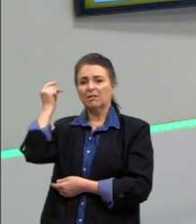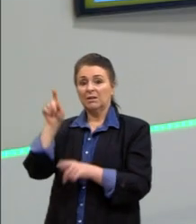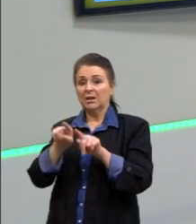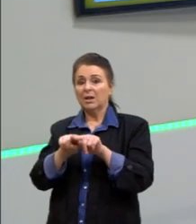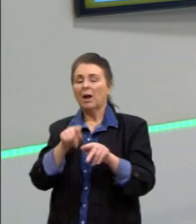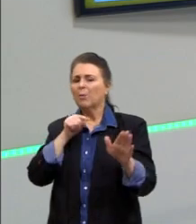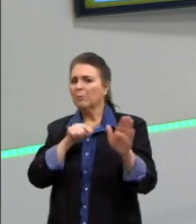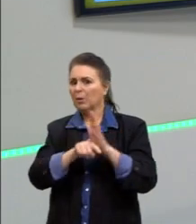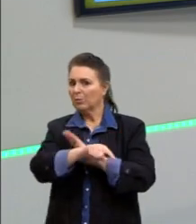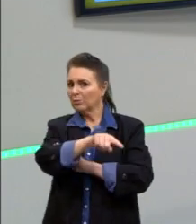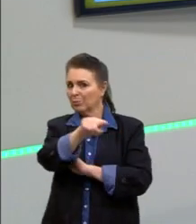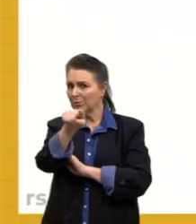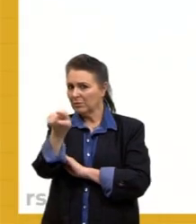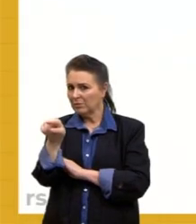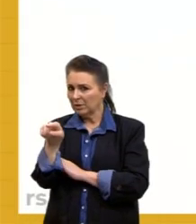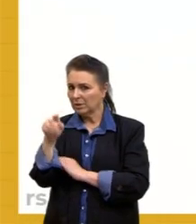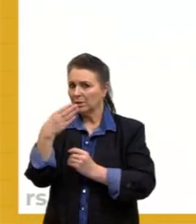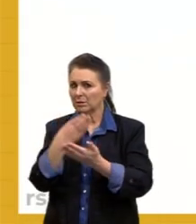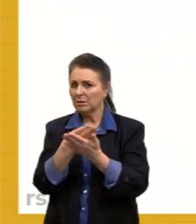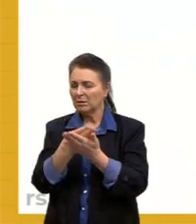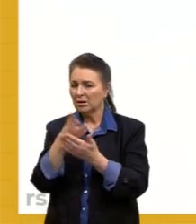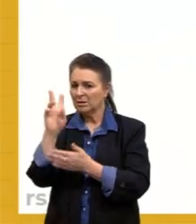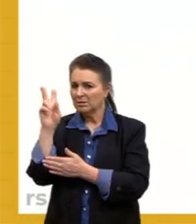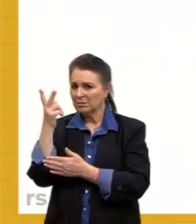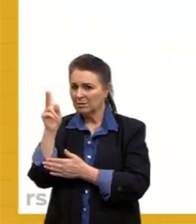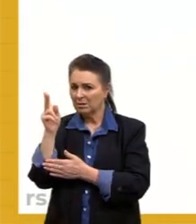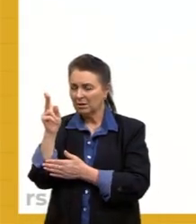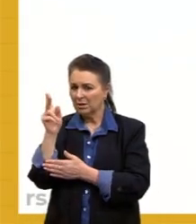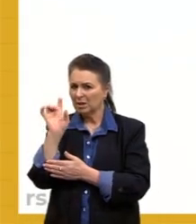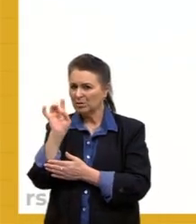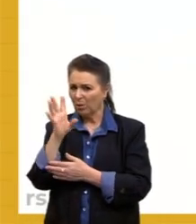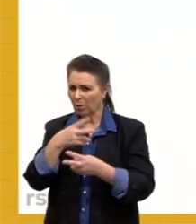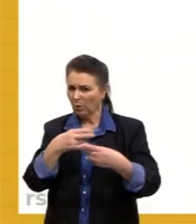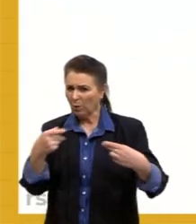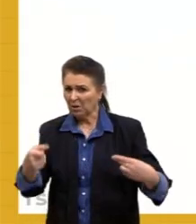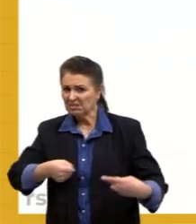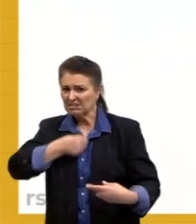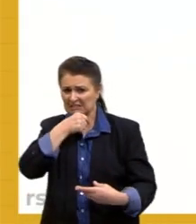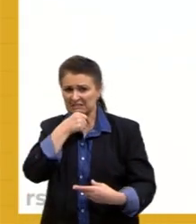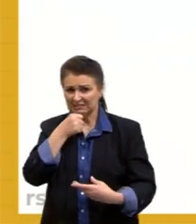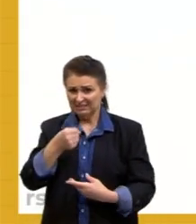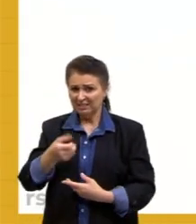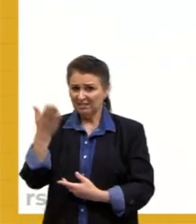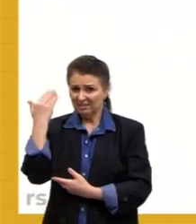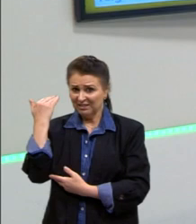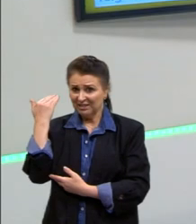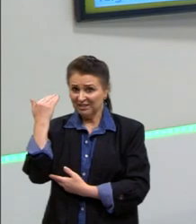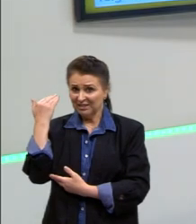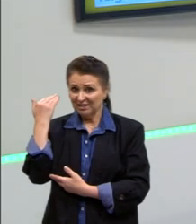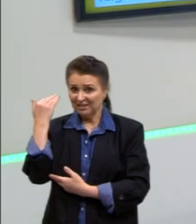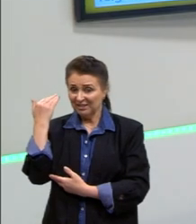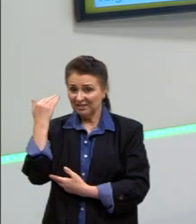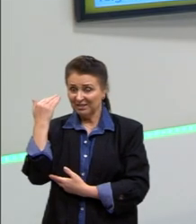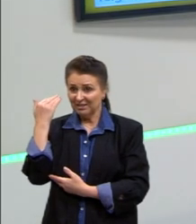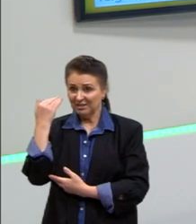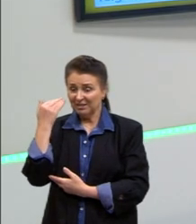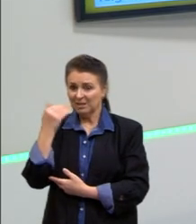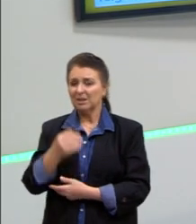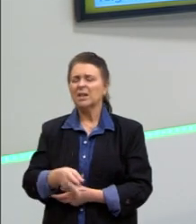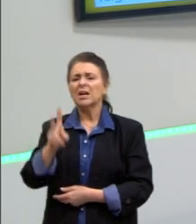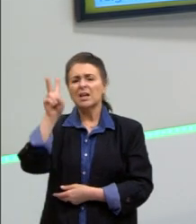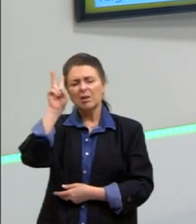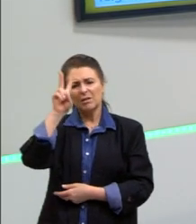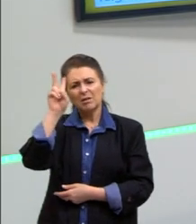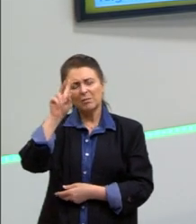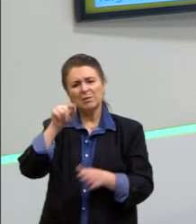aí eu pergunto para vocês estudar história né é estudar só coisa antiga e eu lembrei